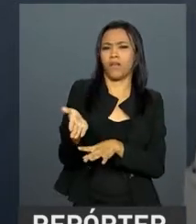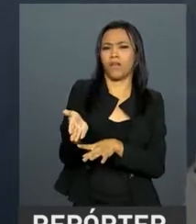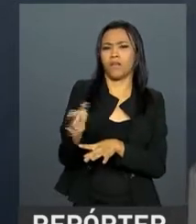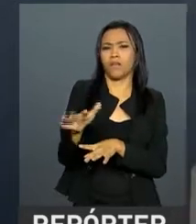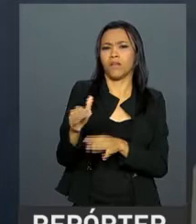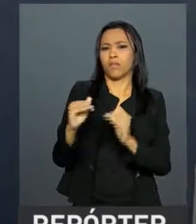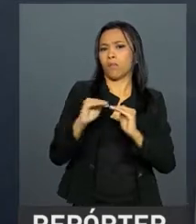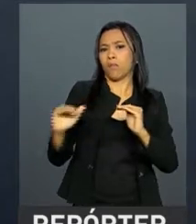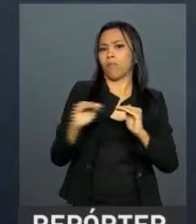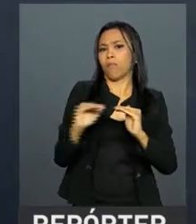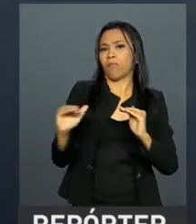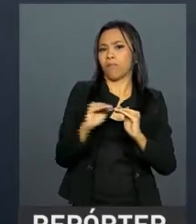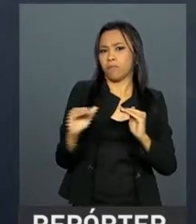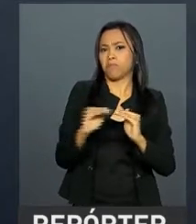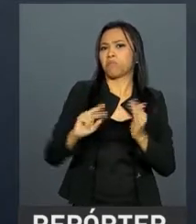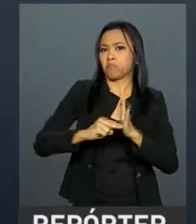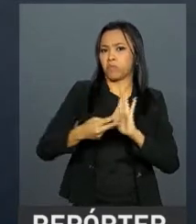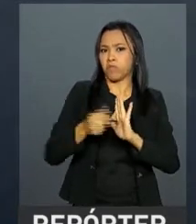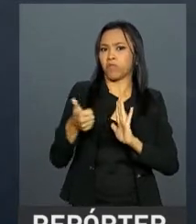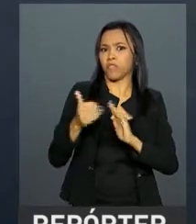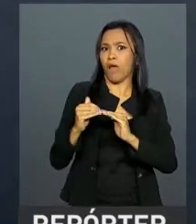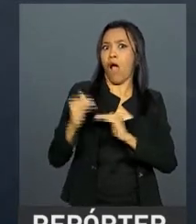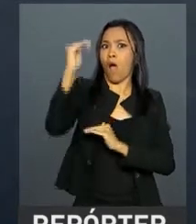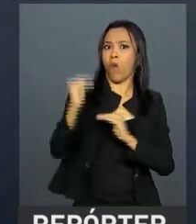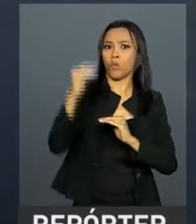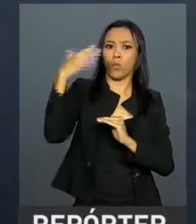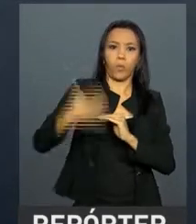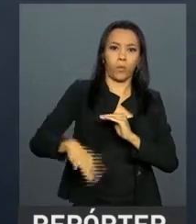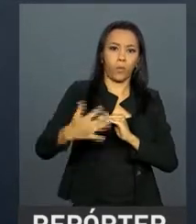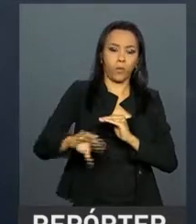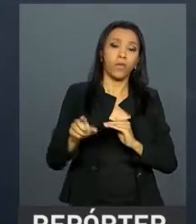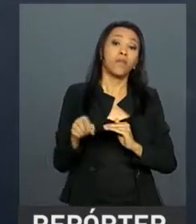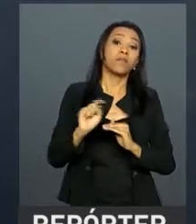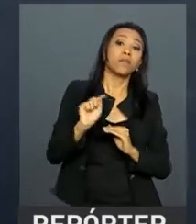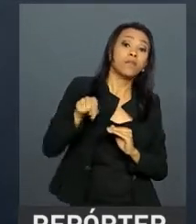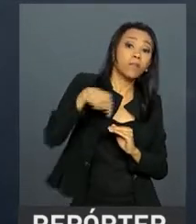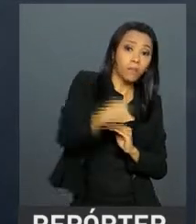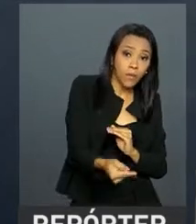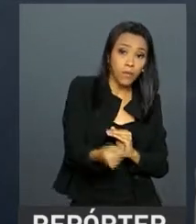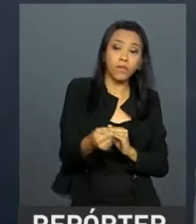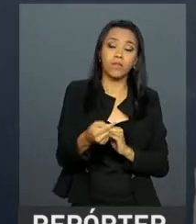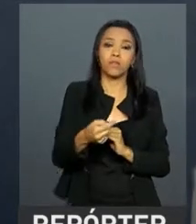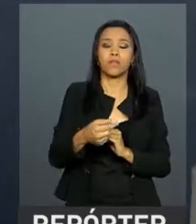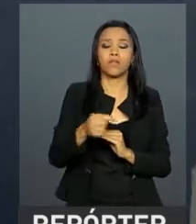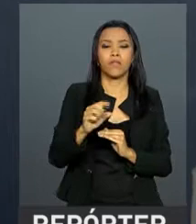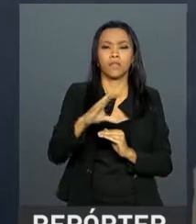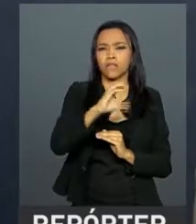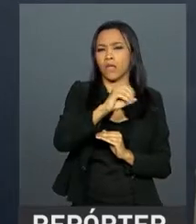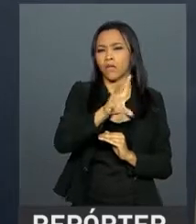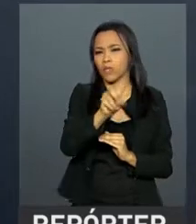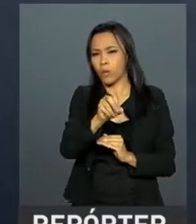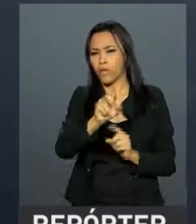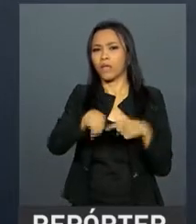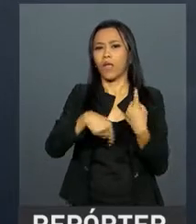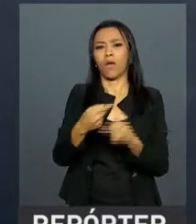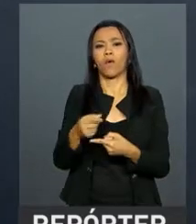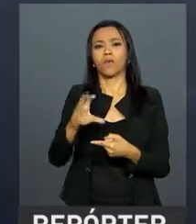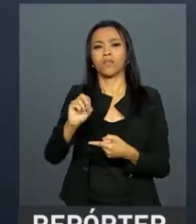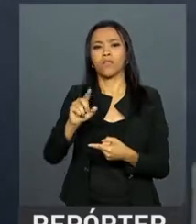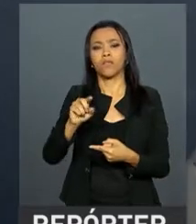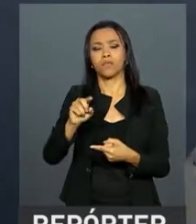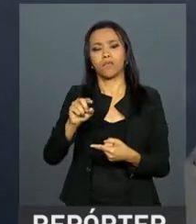num patamar muito significativo, muito alto, e que logo veio, num primeiro momento, 0,50, agora